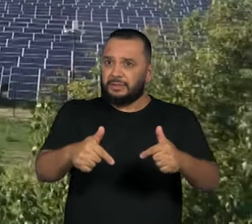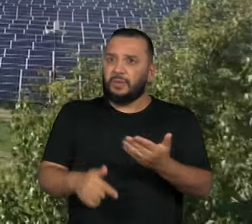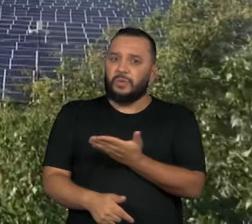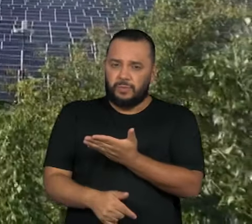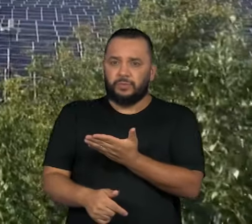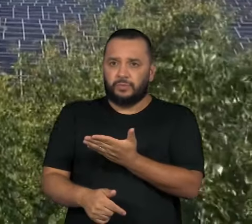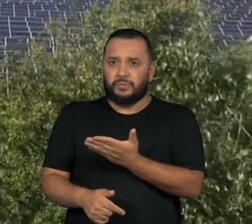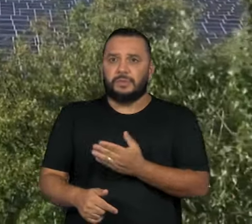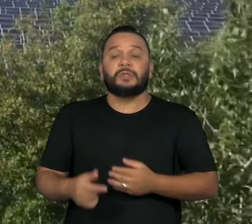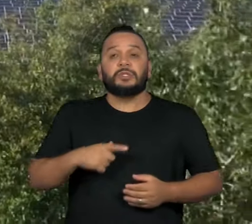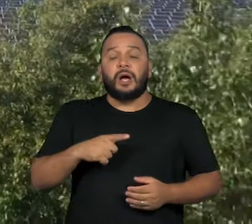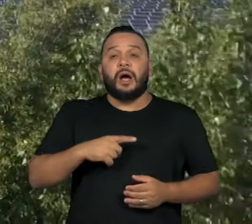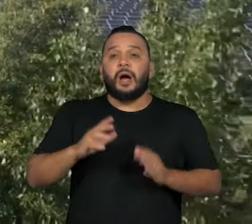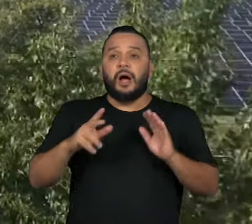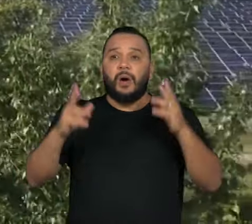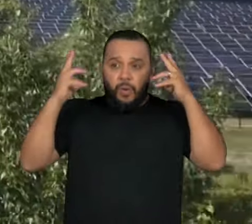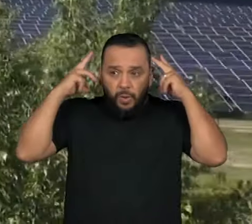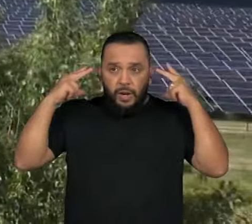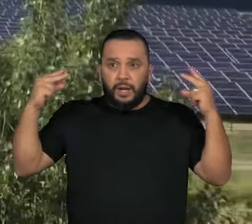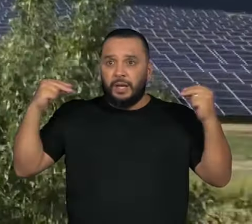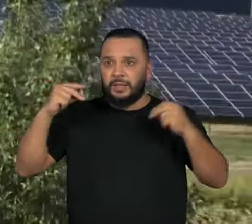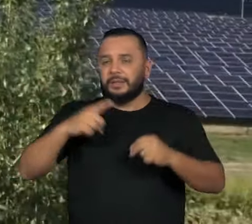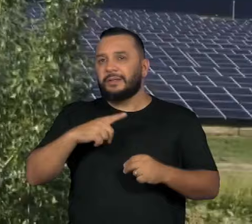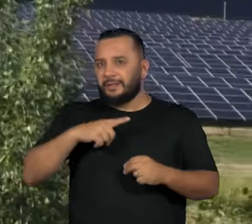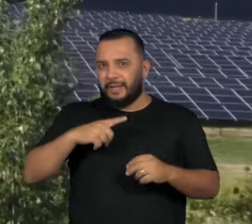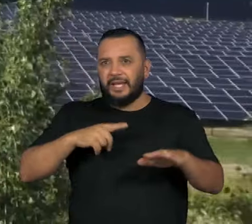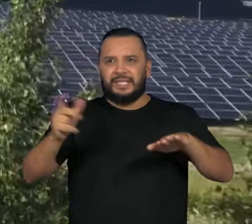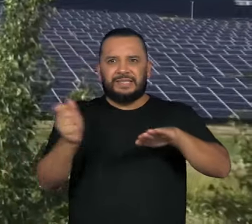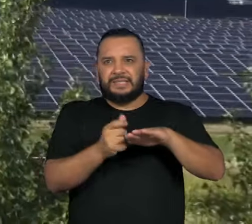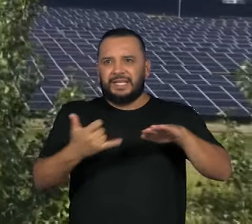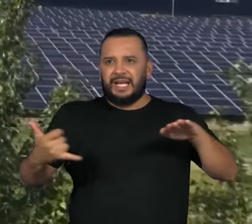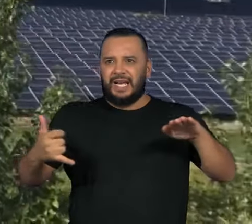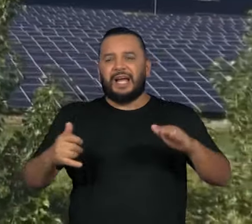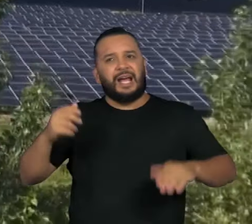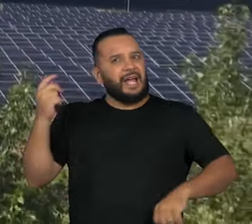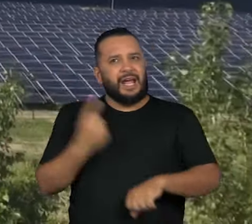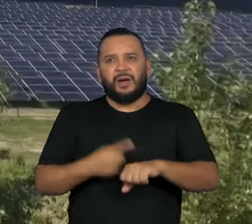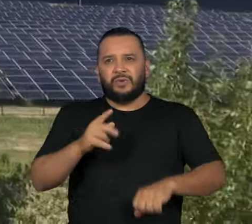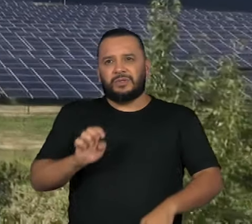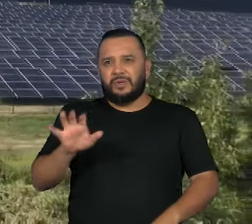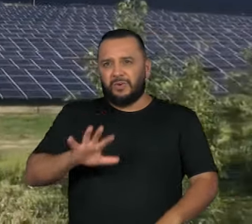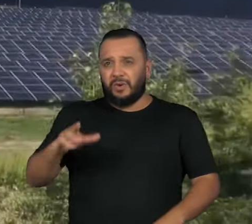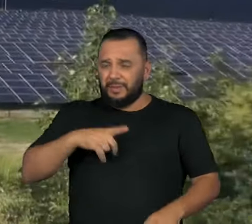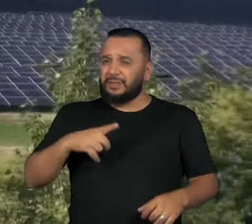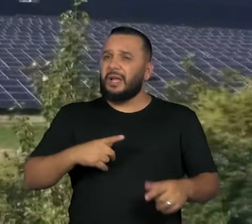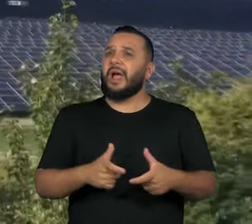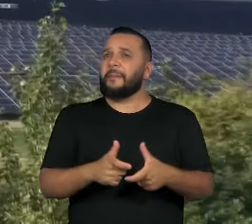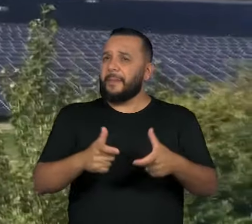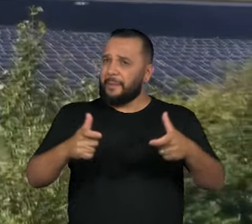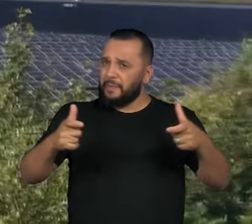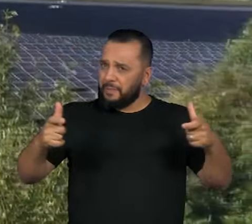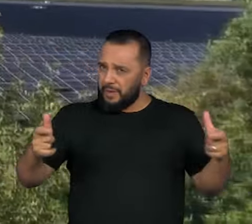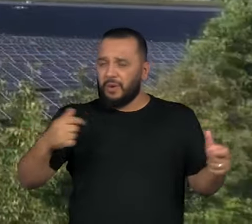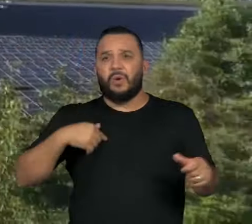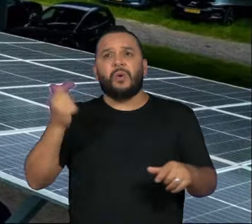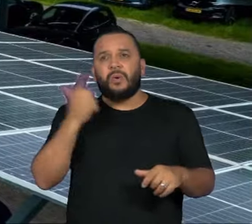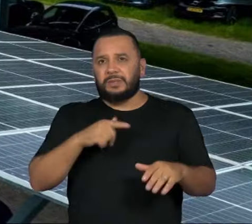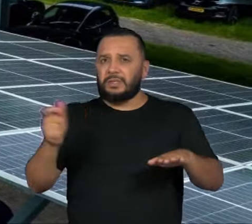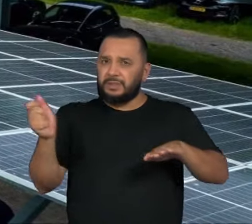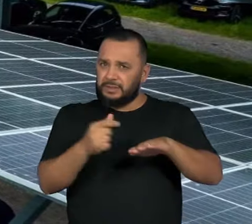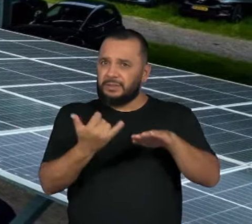sentido. A Holanda, que tem a maior quantidade de painéis solares per capita da Europa, vem ampliando sua capacidade de energia